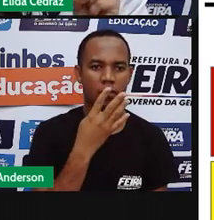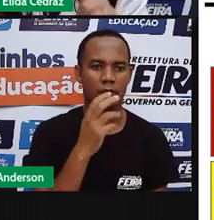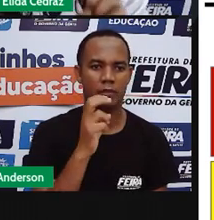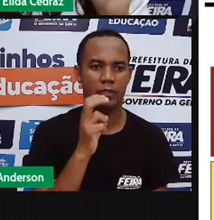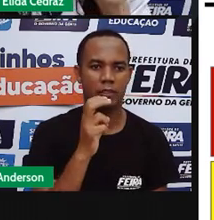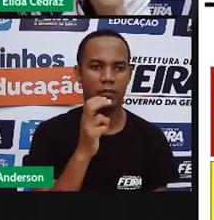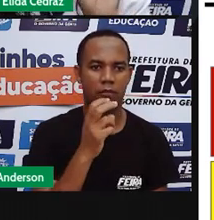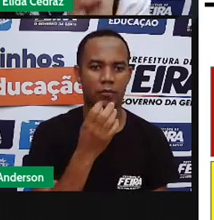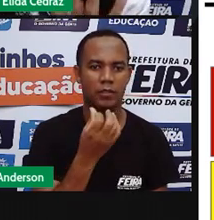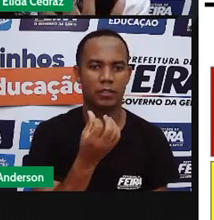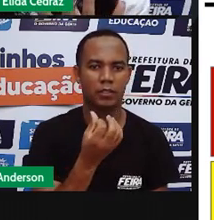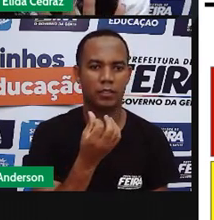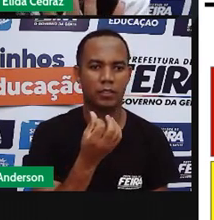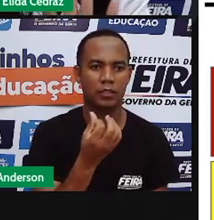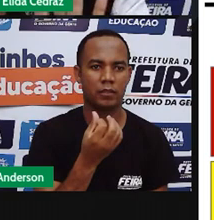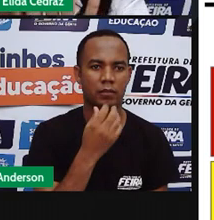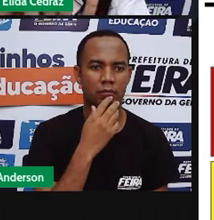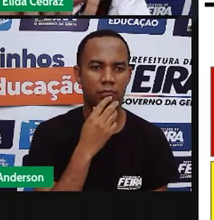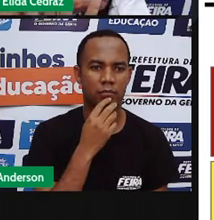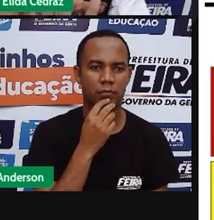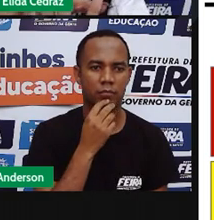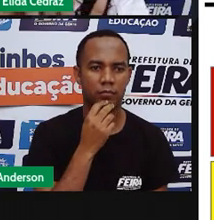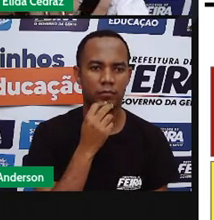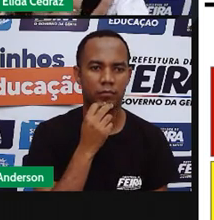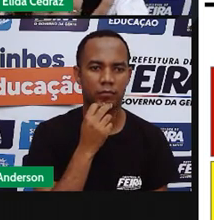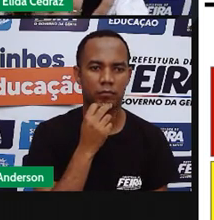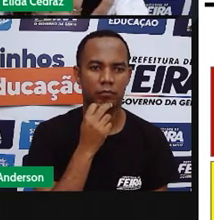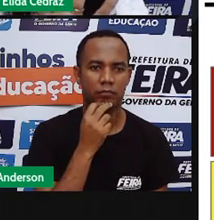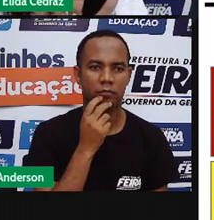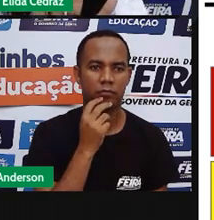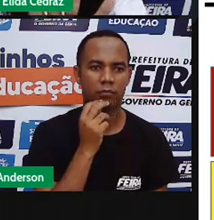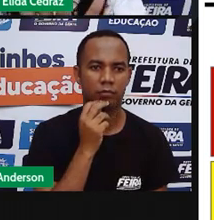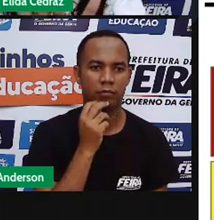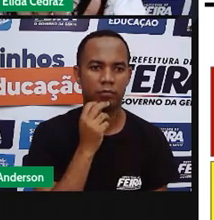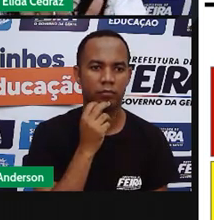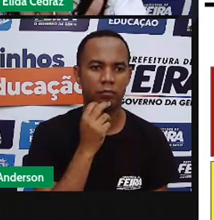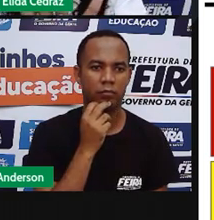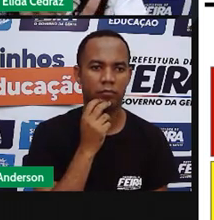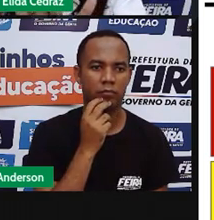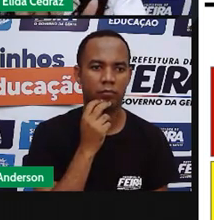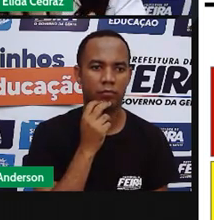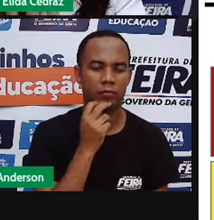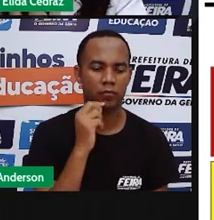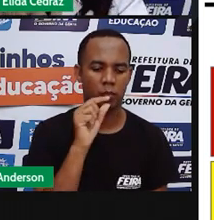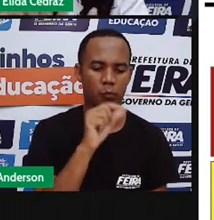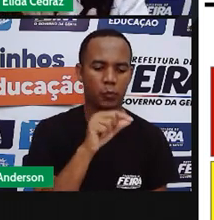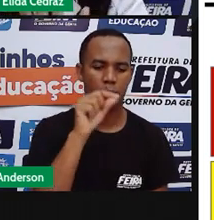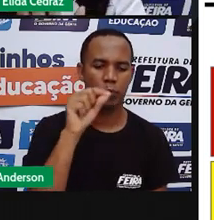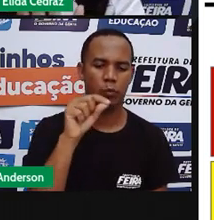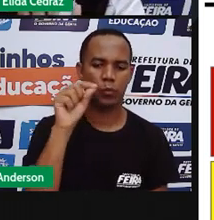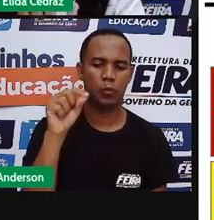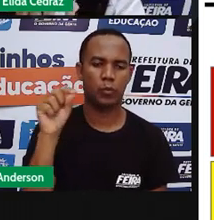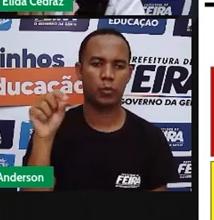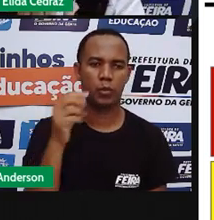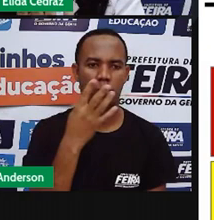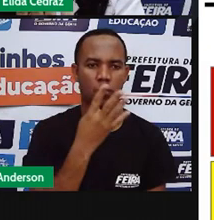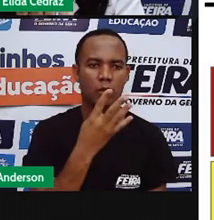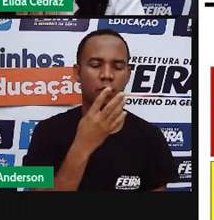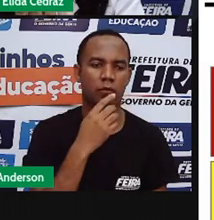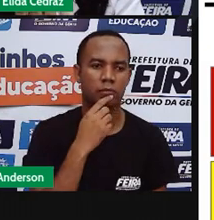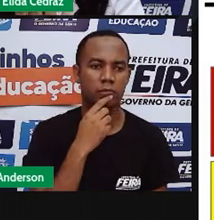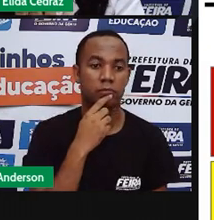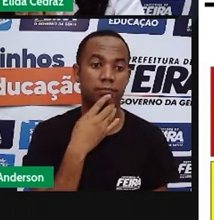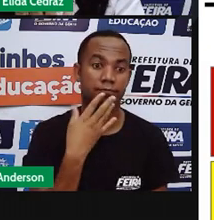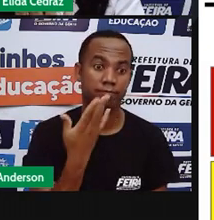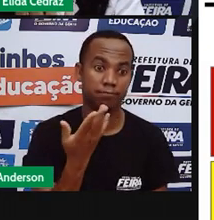5, 6. Nós estamos pulando de 4 em 4. Veja se não é esse o segredo da